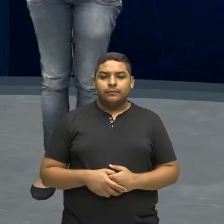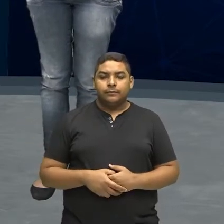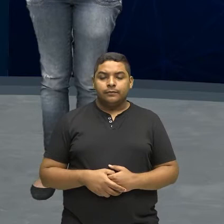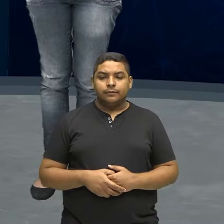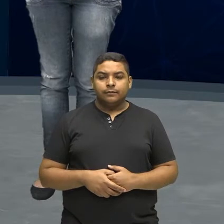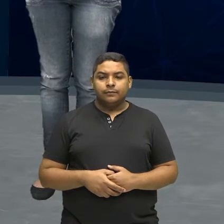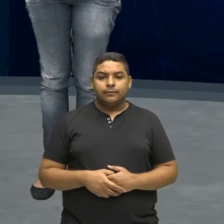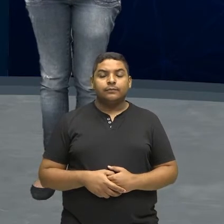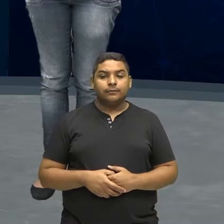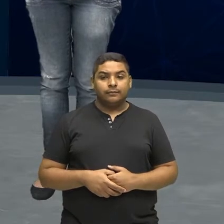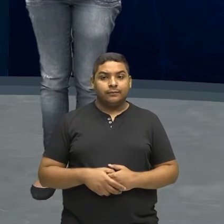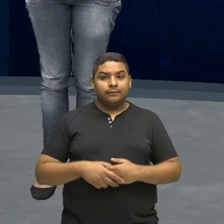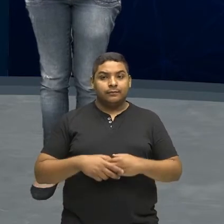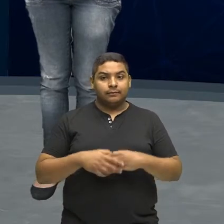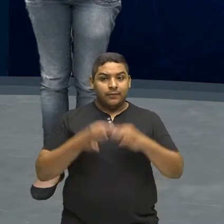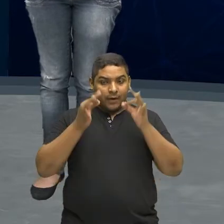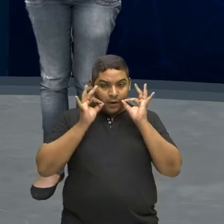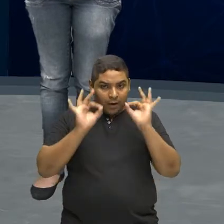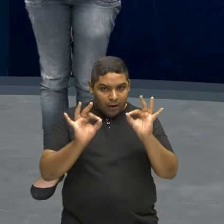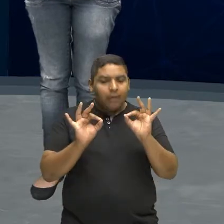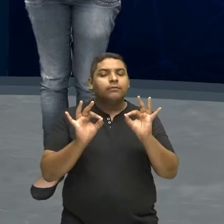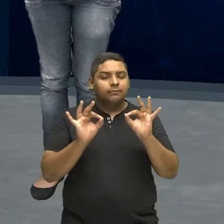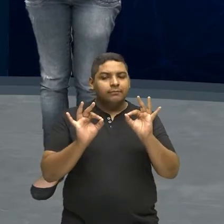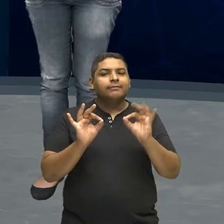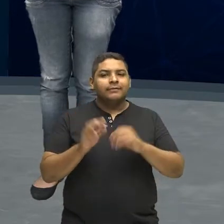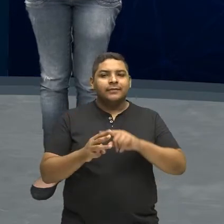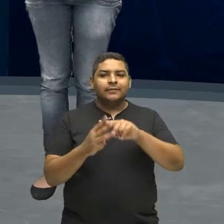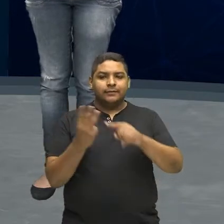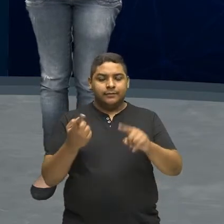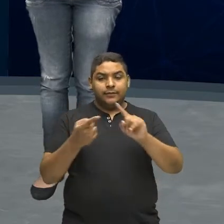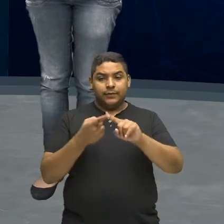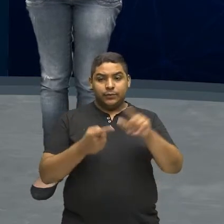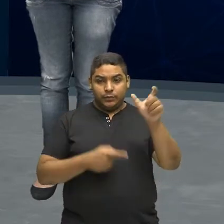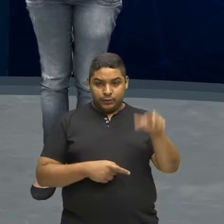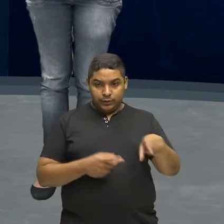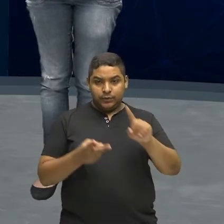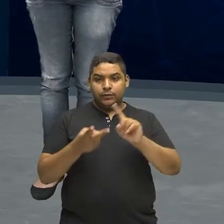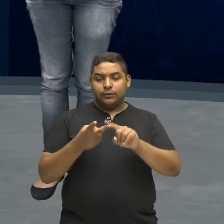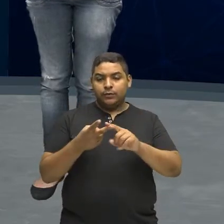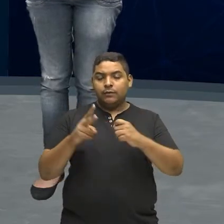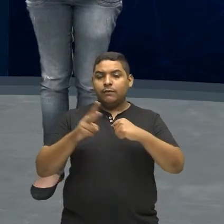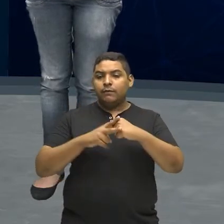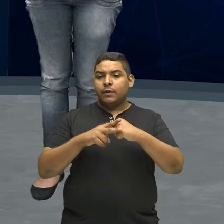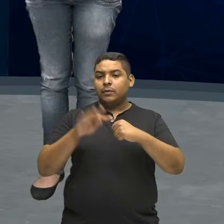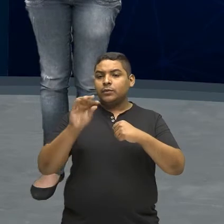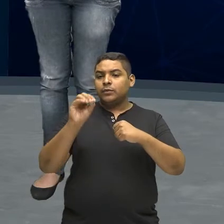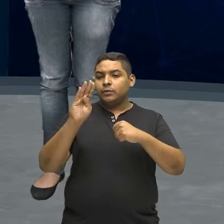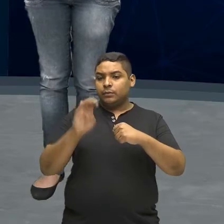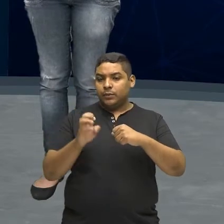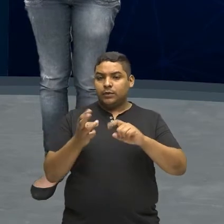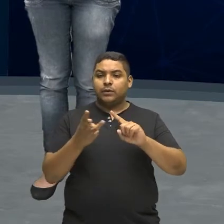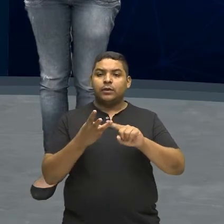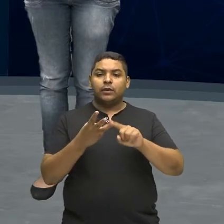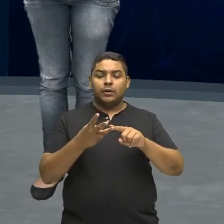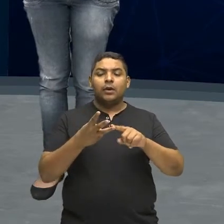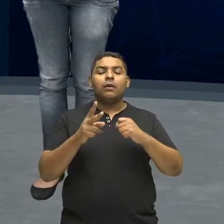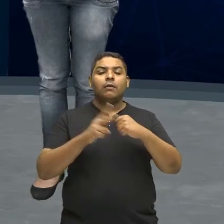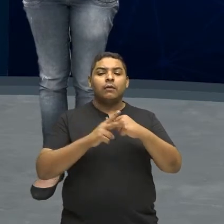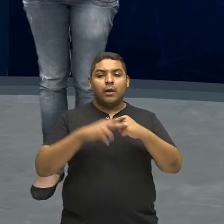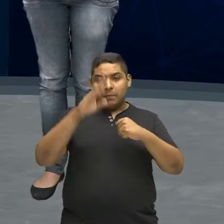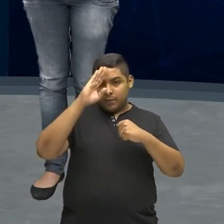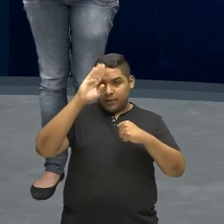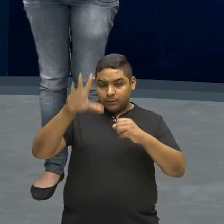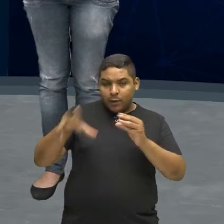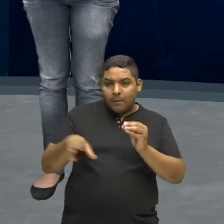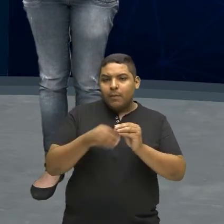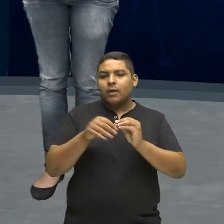Então, observaram? 3 elementos. Sujeito, verbo to be concordando com o sujeito e o verbo principal acompanhado do